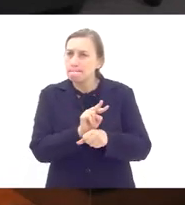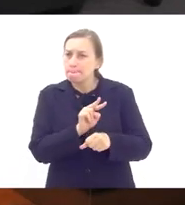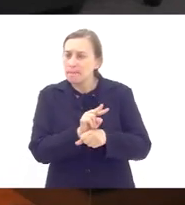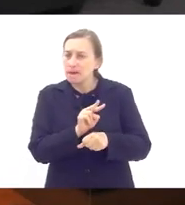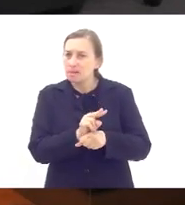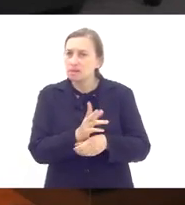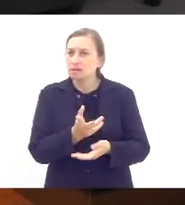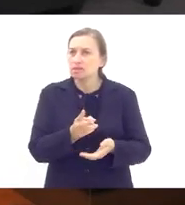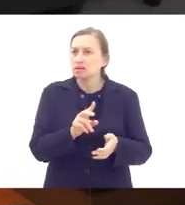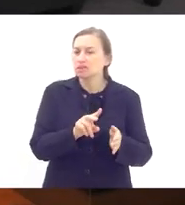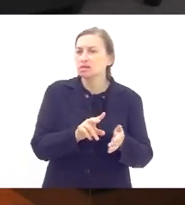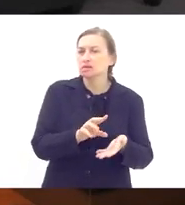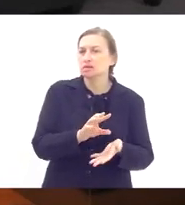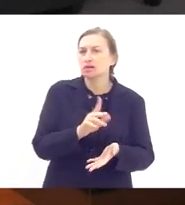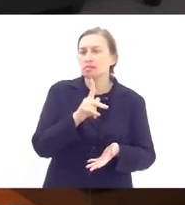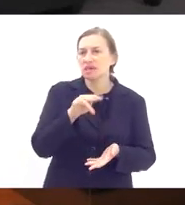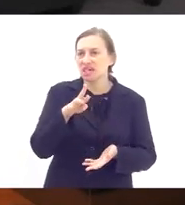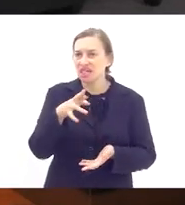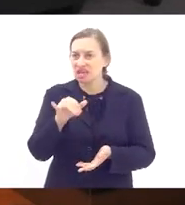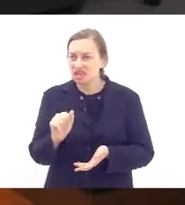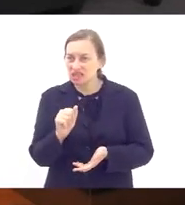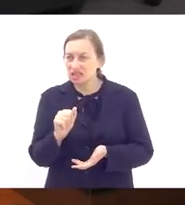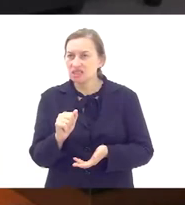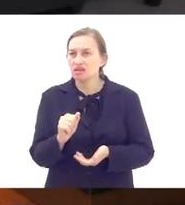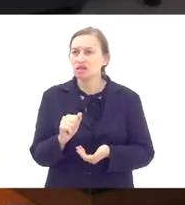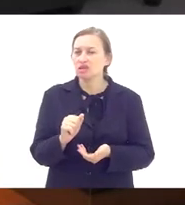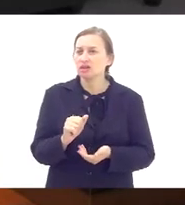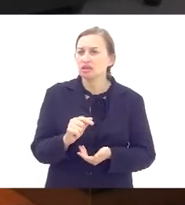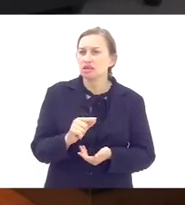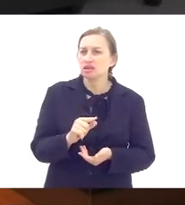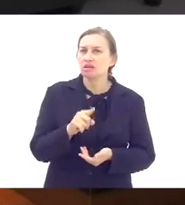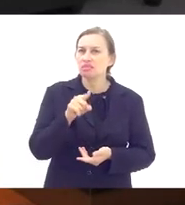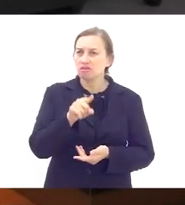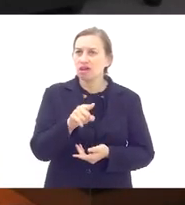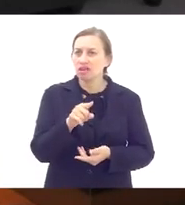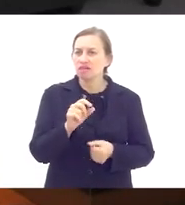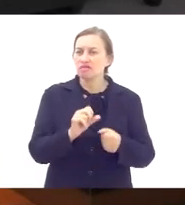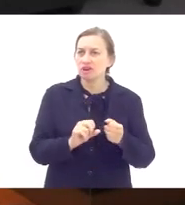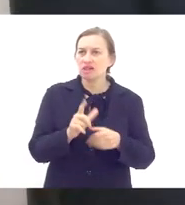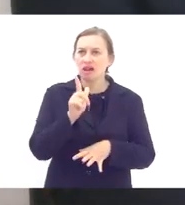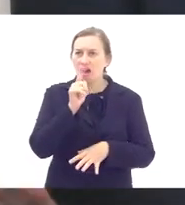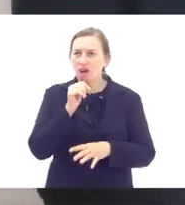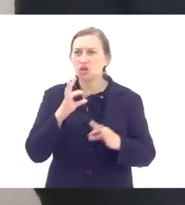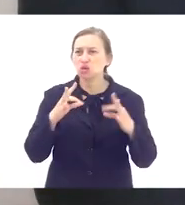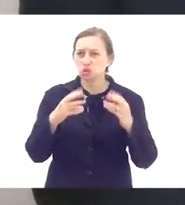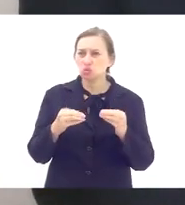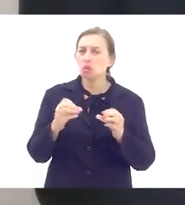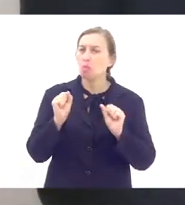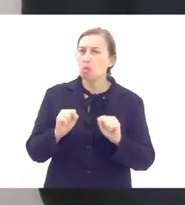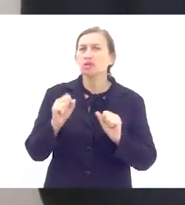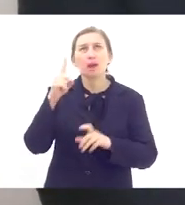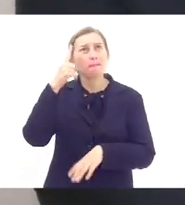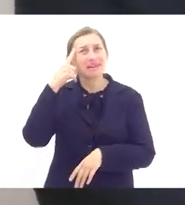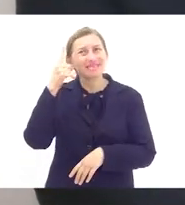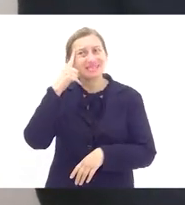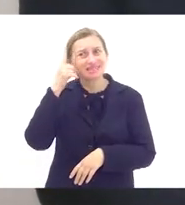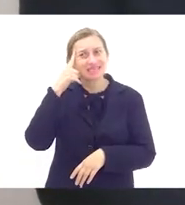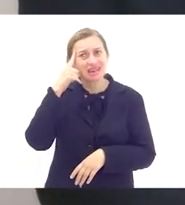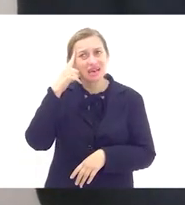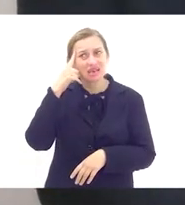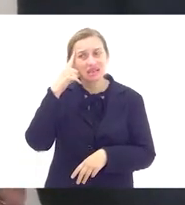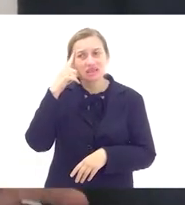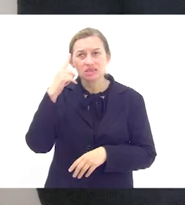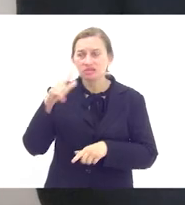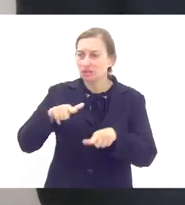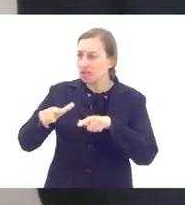INEA, como disse o nosso Otone, nós temos a perícia lá que faz em água, faz em tudo. De repente, a gente pode pensar até em fazer